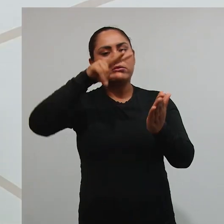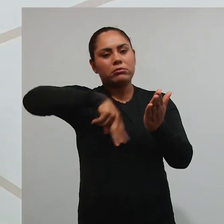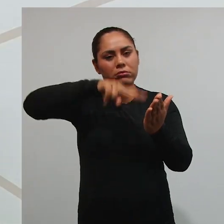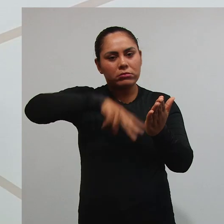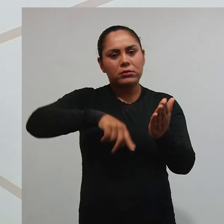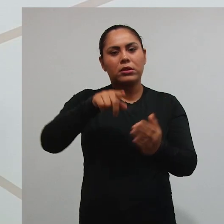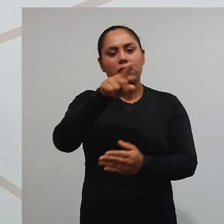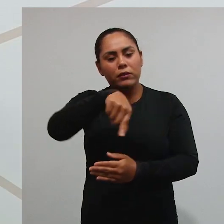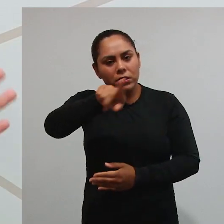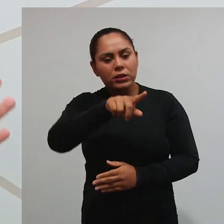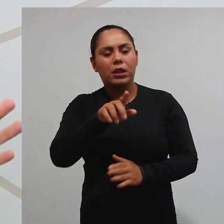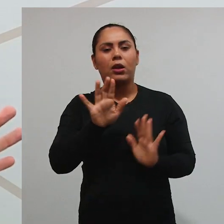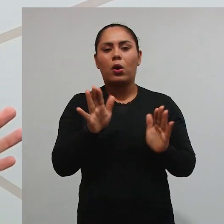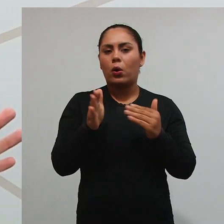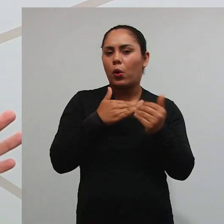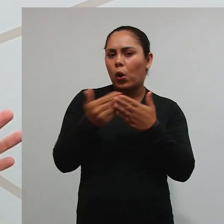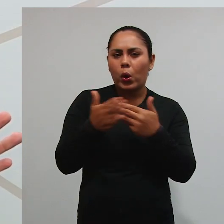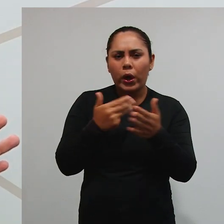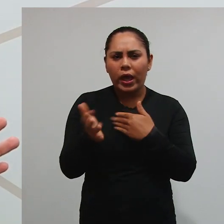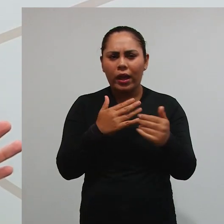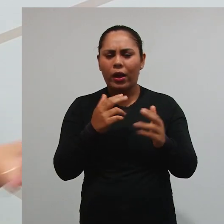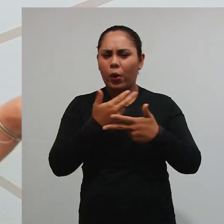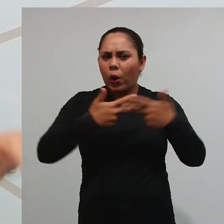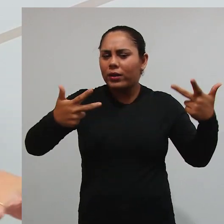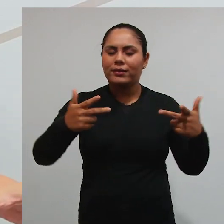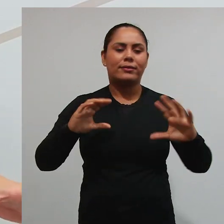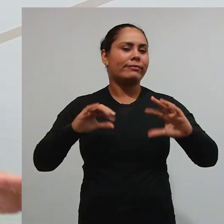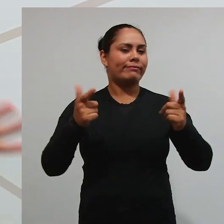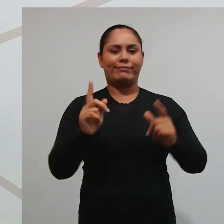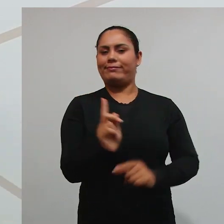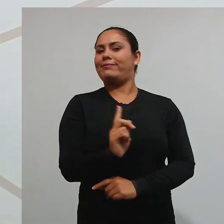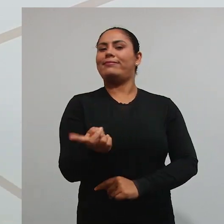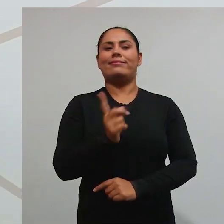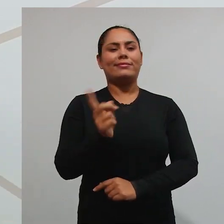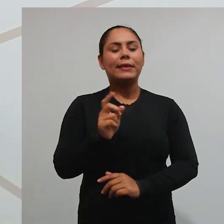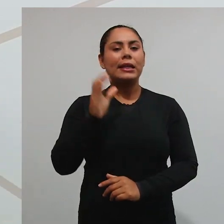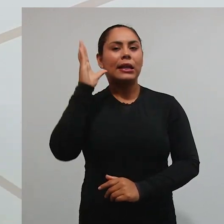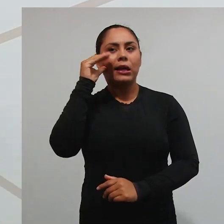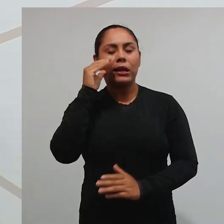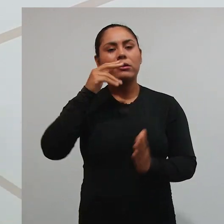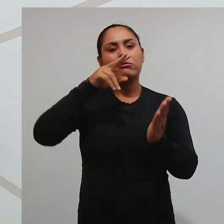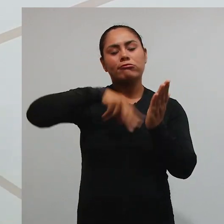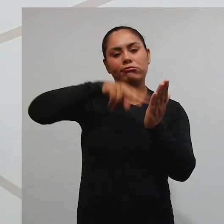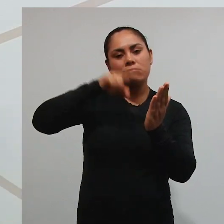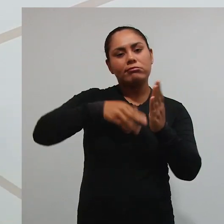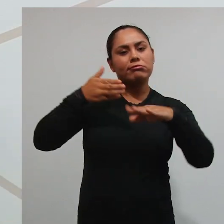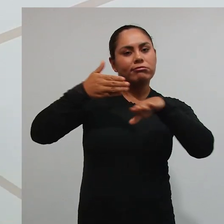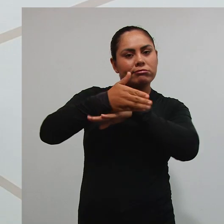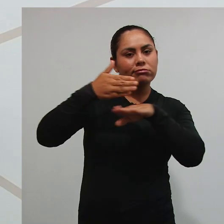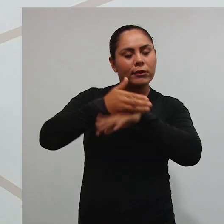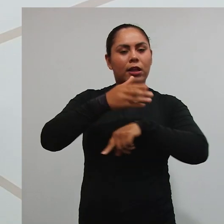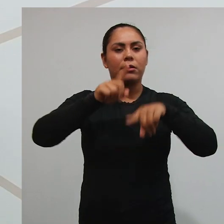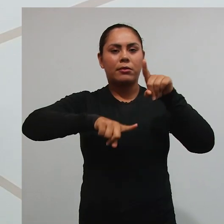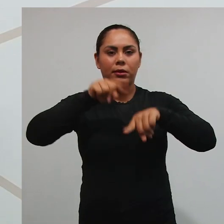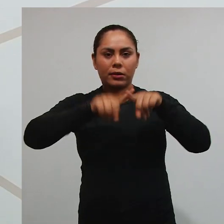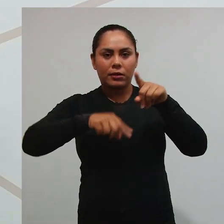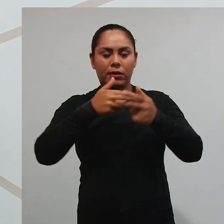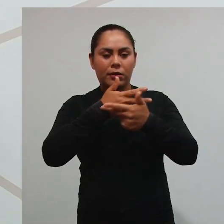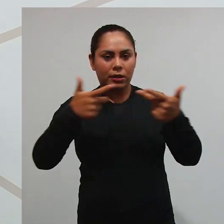Curiose-se. Qualquer coisa é qualquer coisa mesmo. Claro que não, né? Curiose-se, vai lá, acesse o